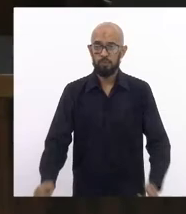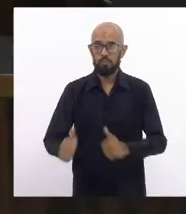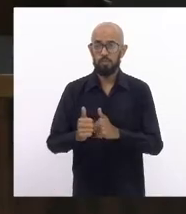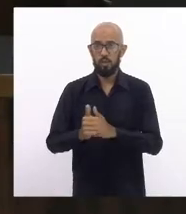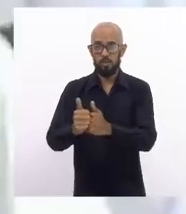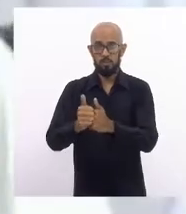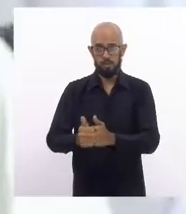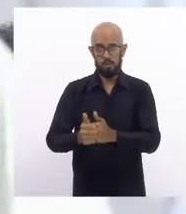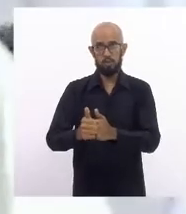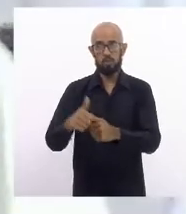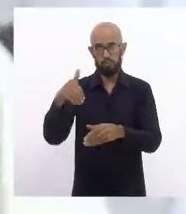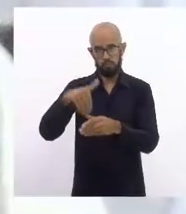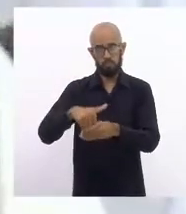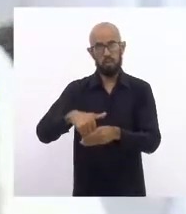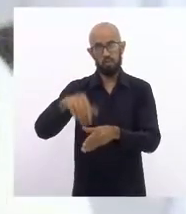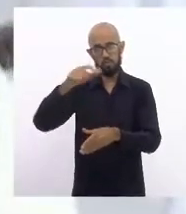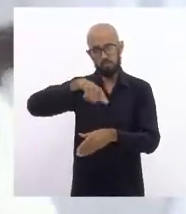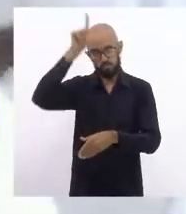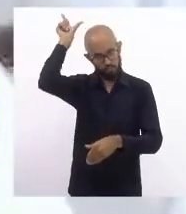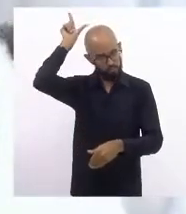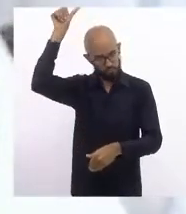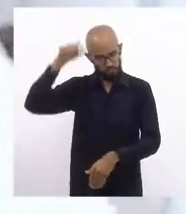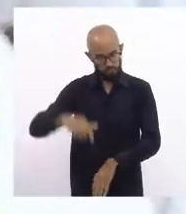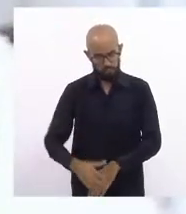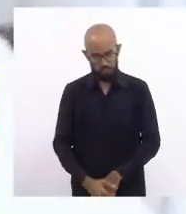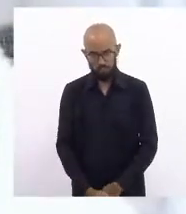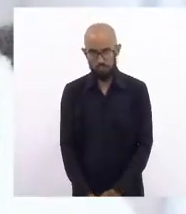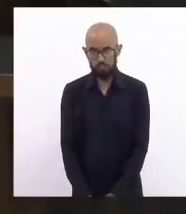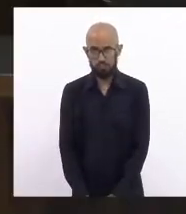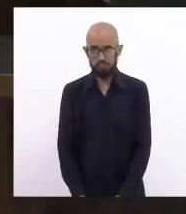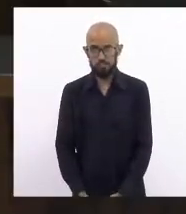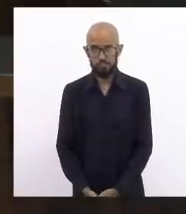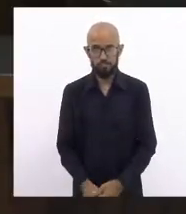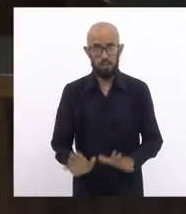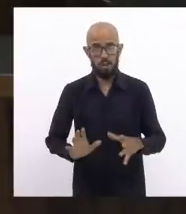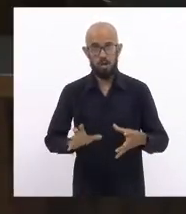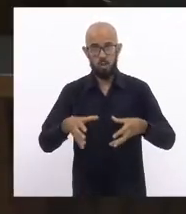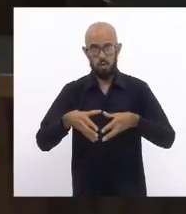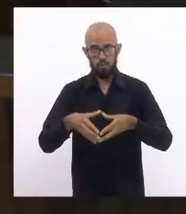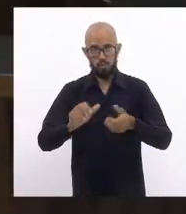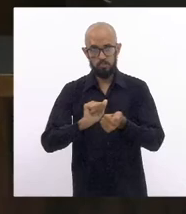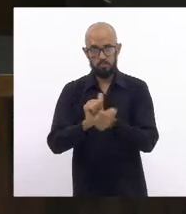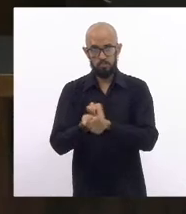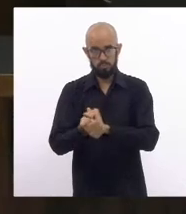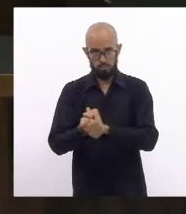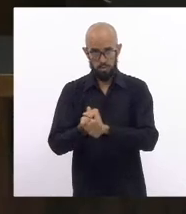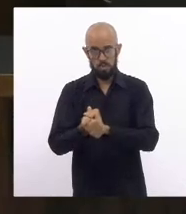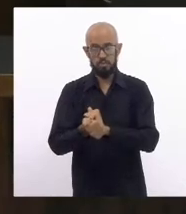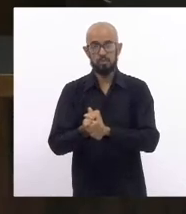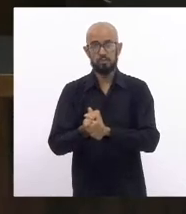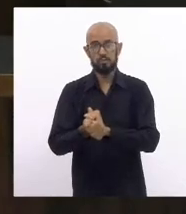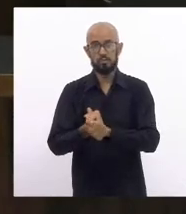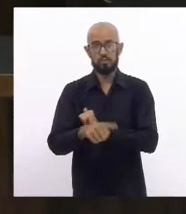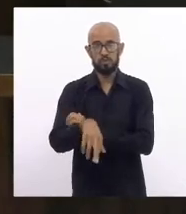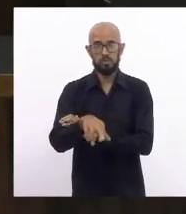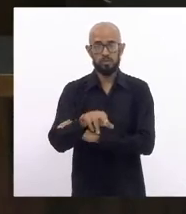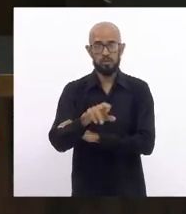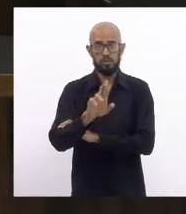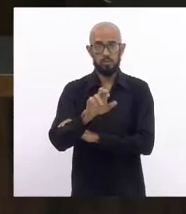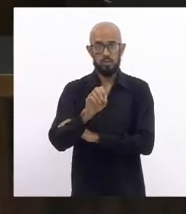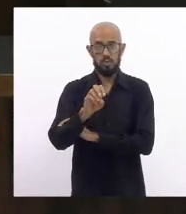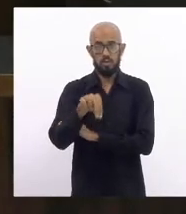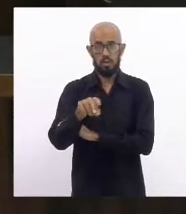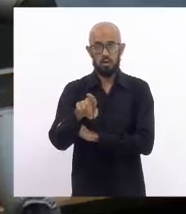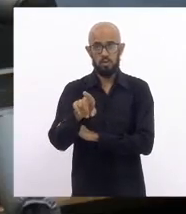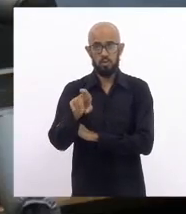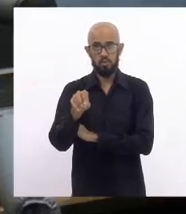Acompanho o voto do deputado Luiz Paulo Corrêa da Rocha. Pela Comissão de Esporte e Lazer, deputado Ronaldo Anquieta.